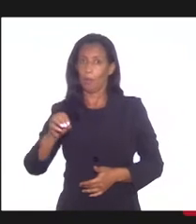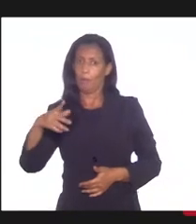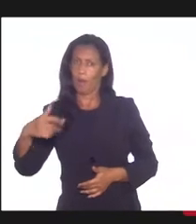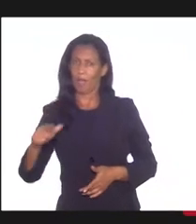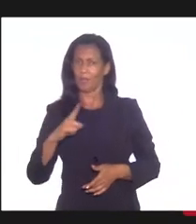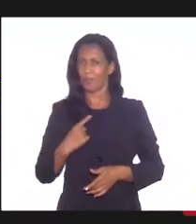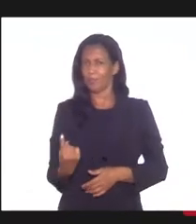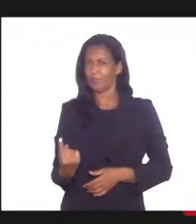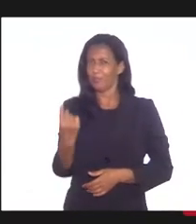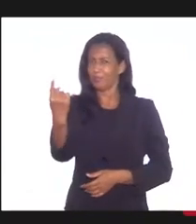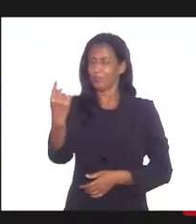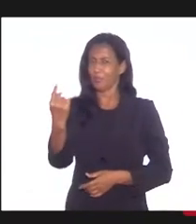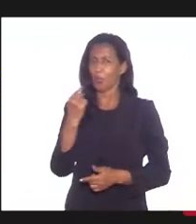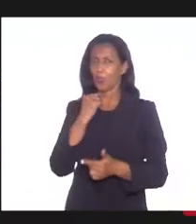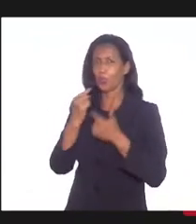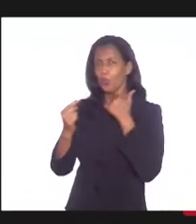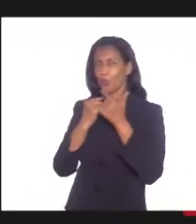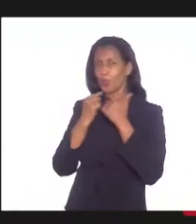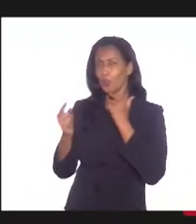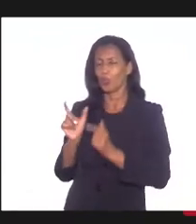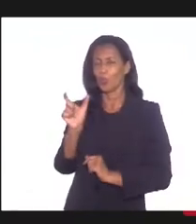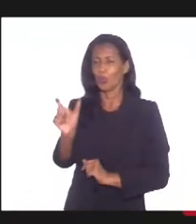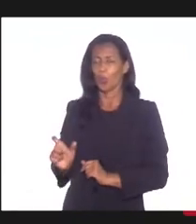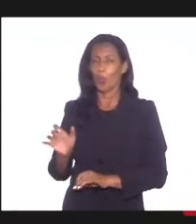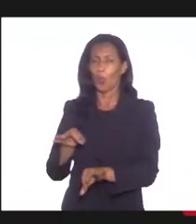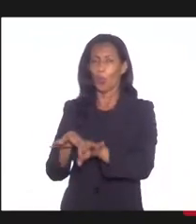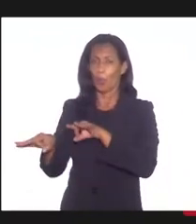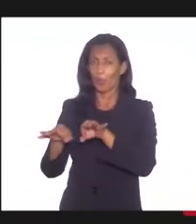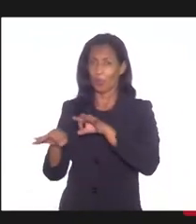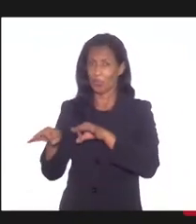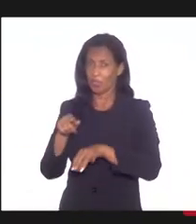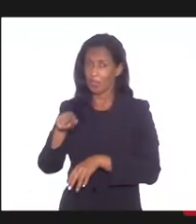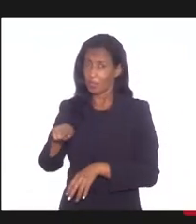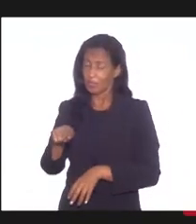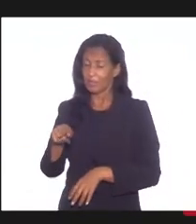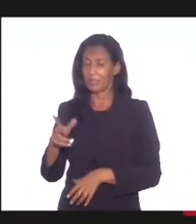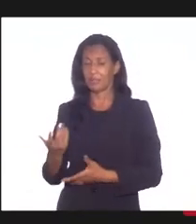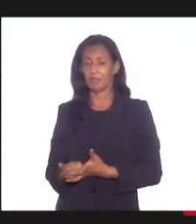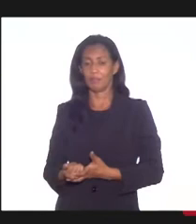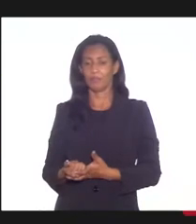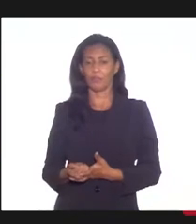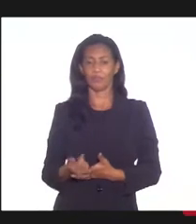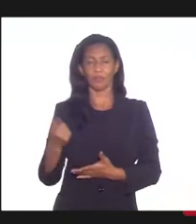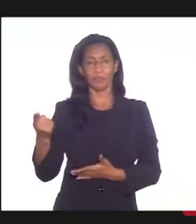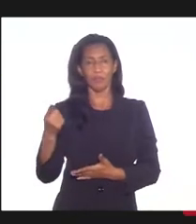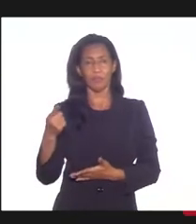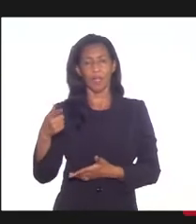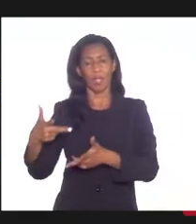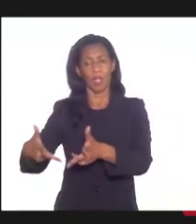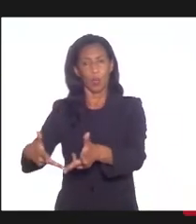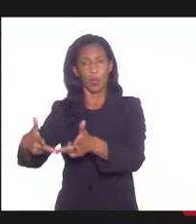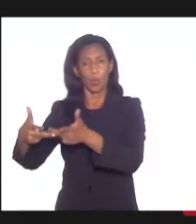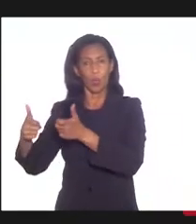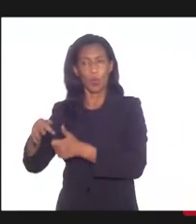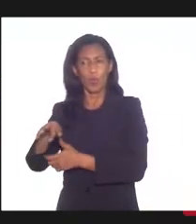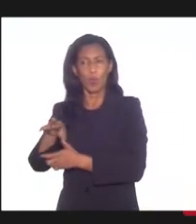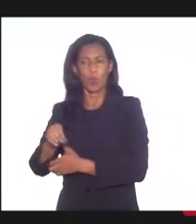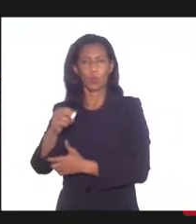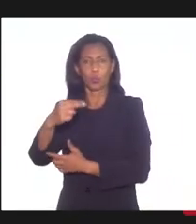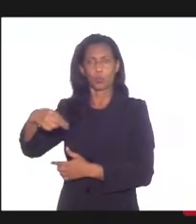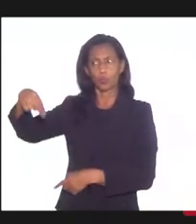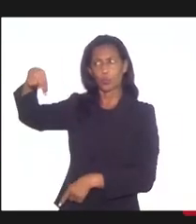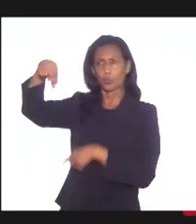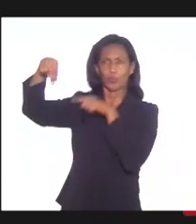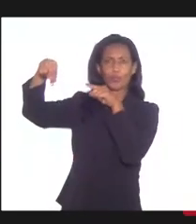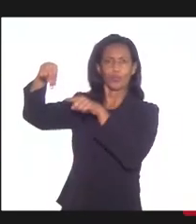bacalhau, uma coisa no projeto da Eletrobras, coloca como prioridade de geração de energia elétrica no Nordeste, onde você